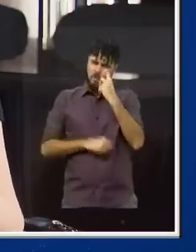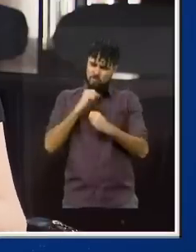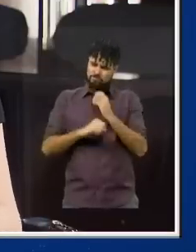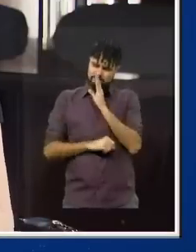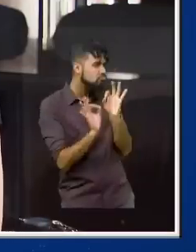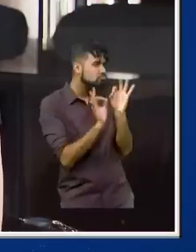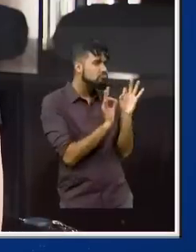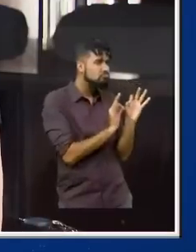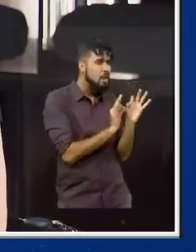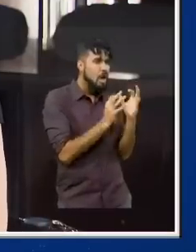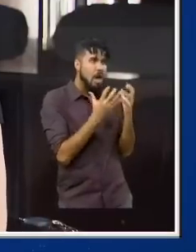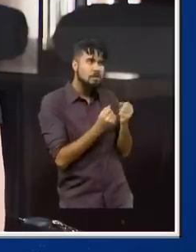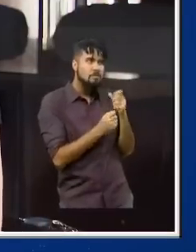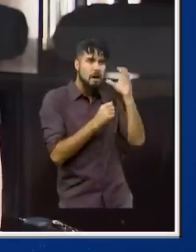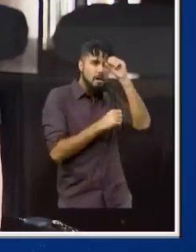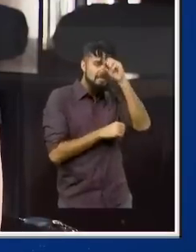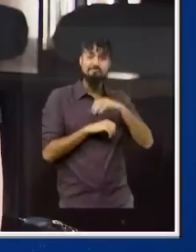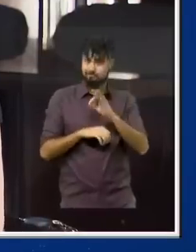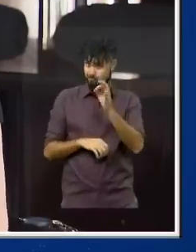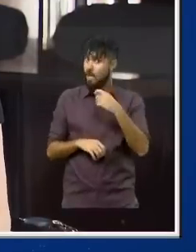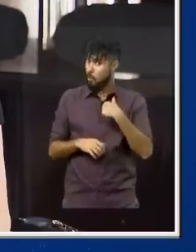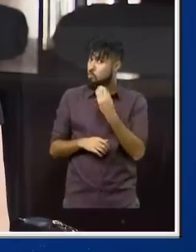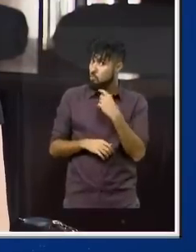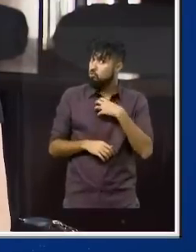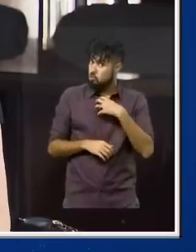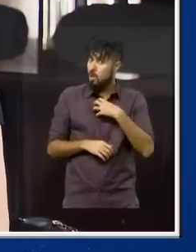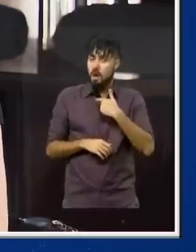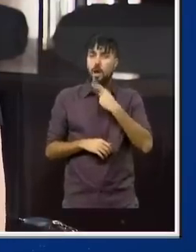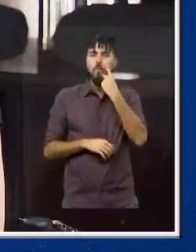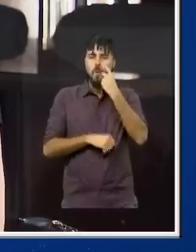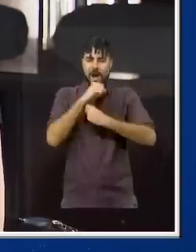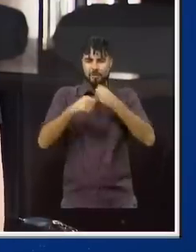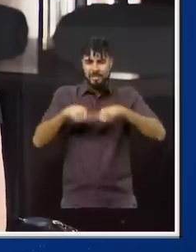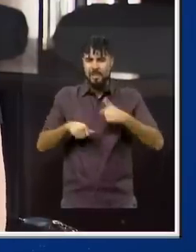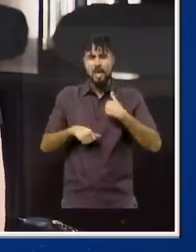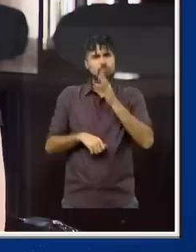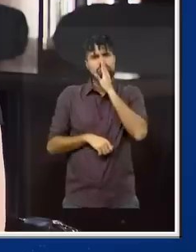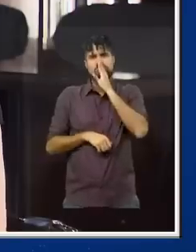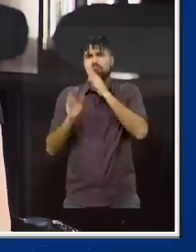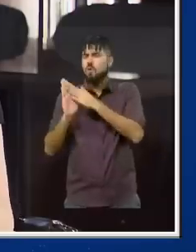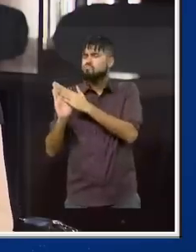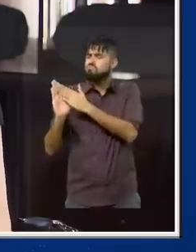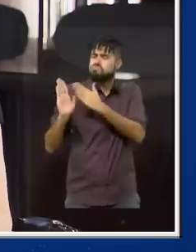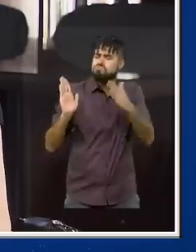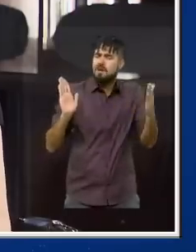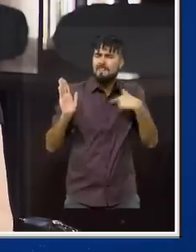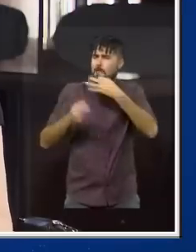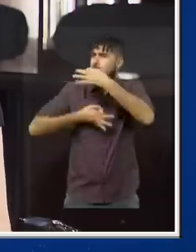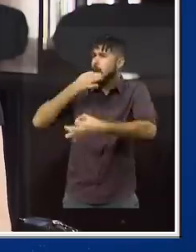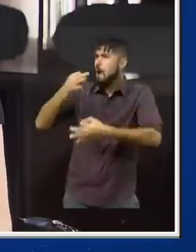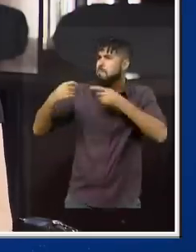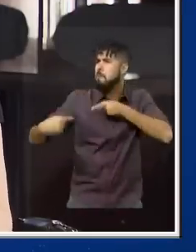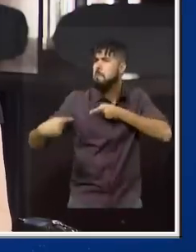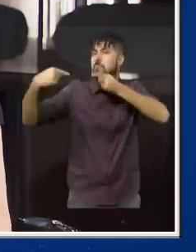sempre foi até mulheres que foram para a política antes era assim masculiniza vão se existiam com ternos e tal assim porque o ambiente